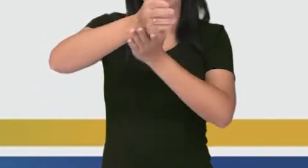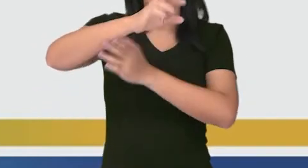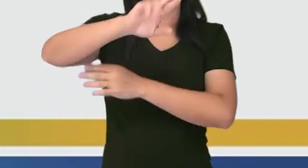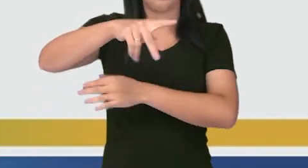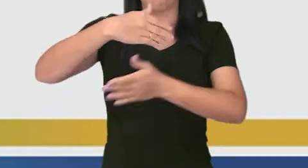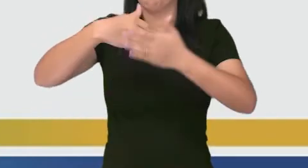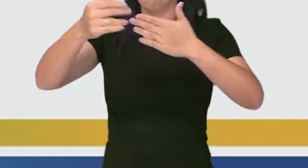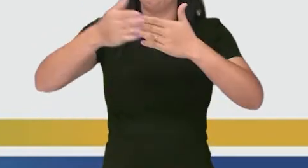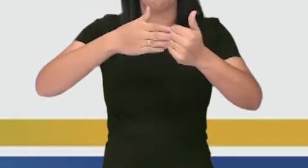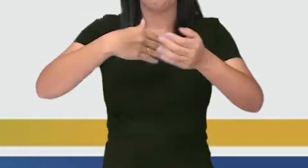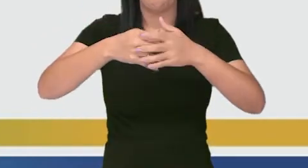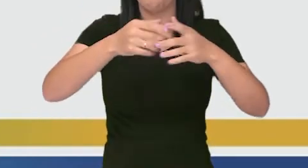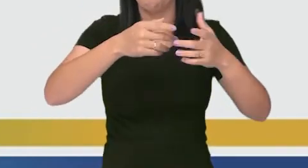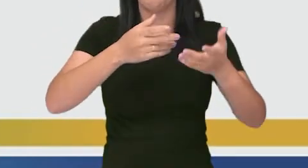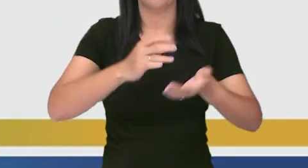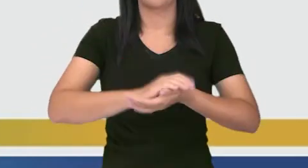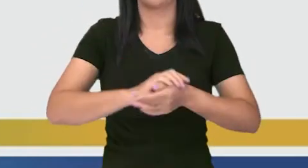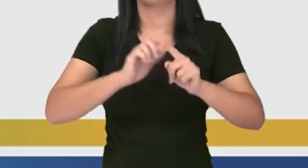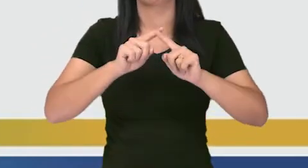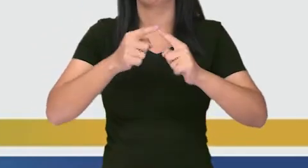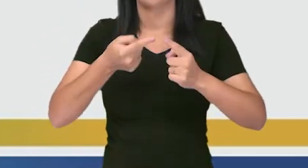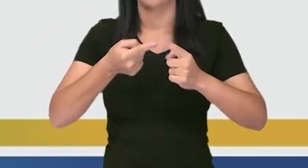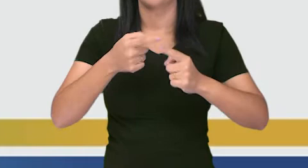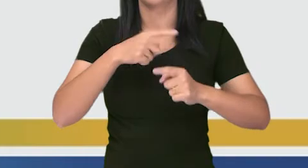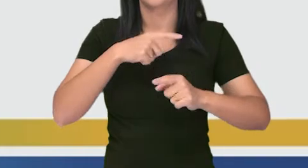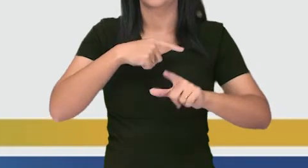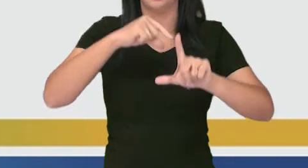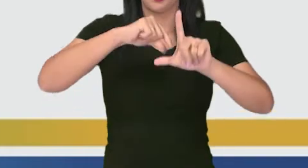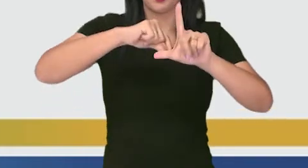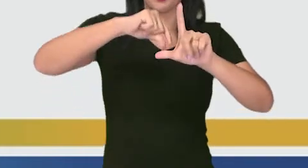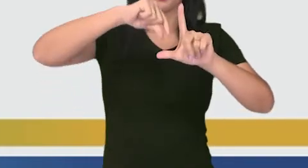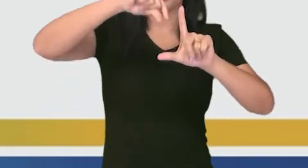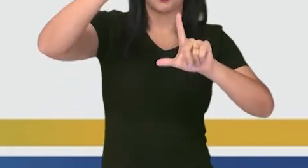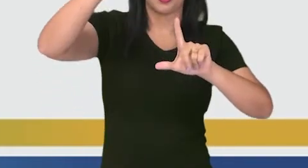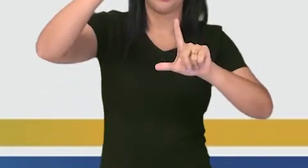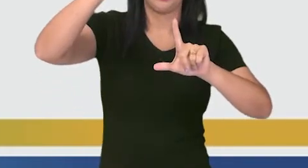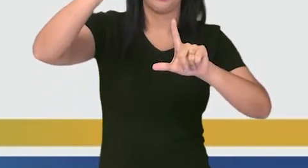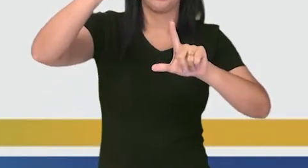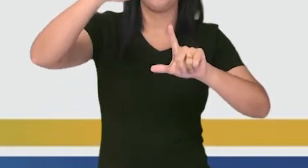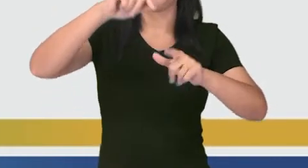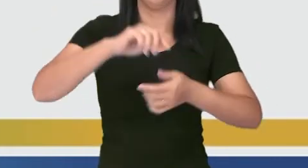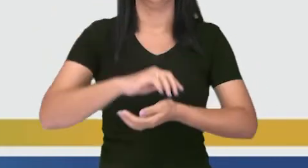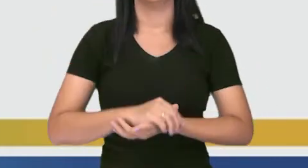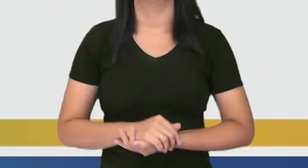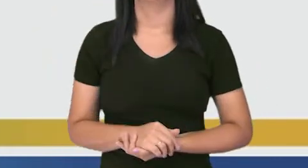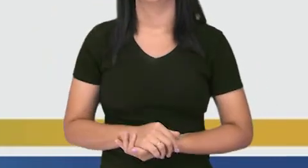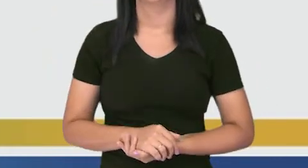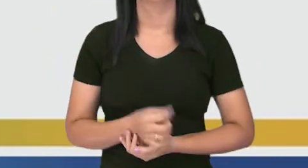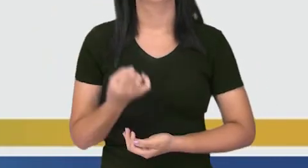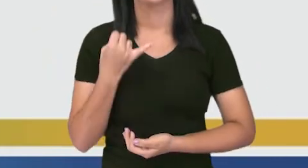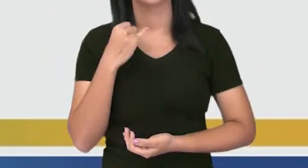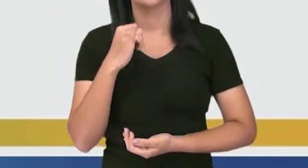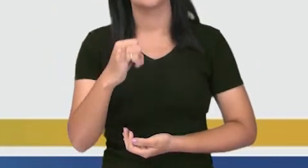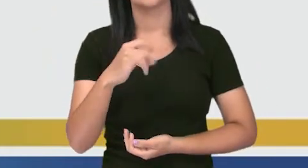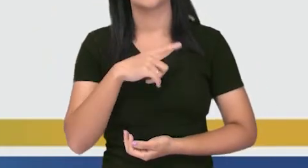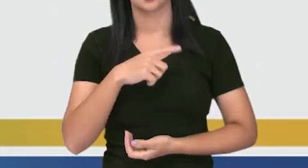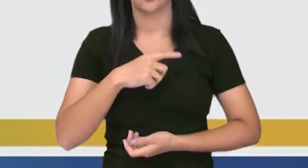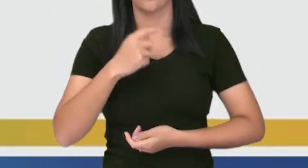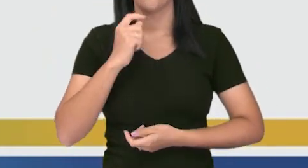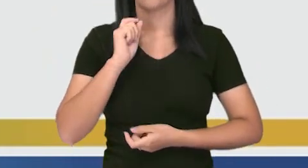assimétrico mas em geral o gráfico assume essa forma a simetria quando exerce o